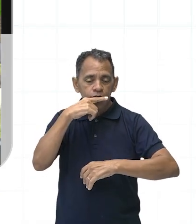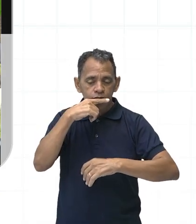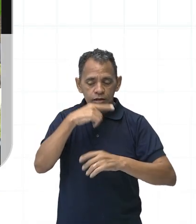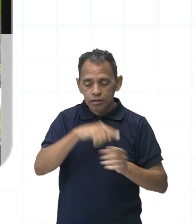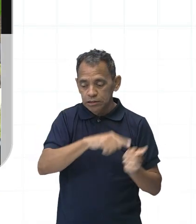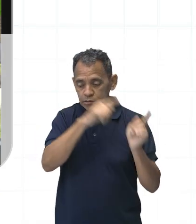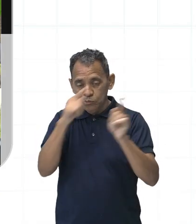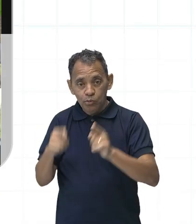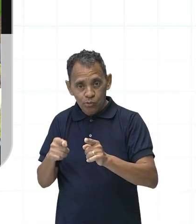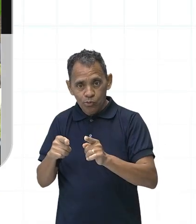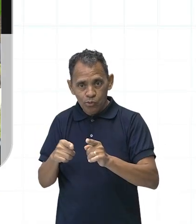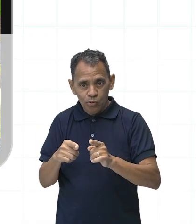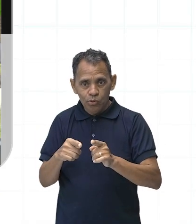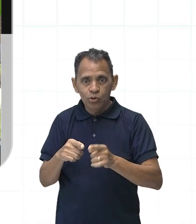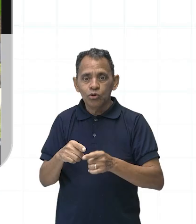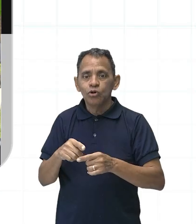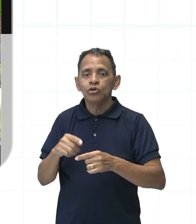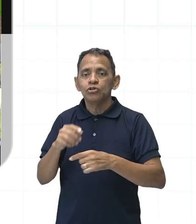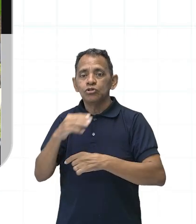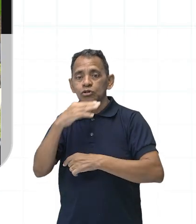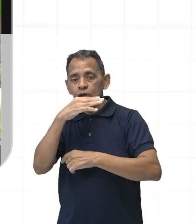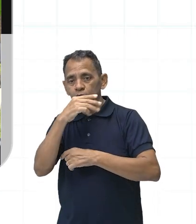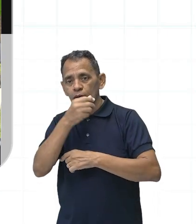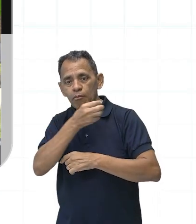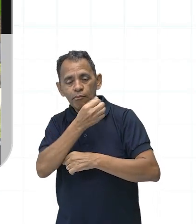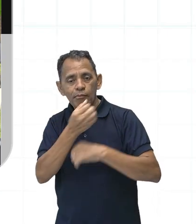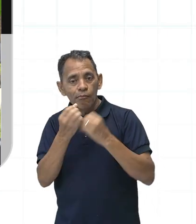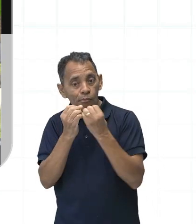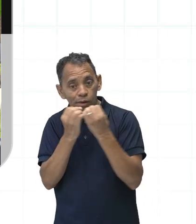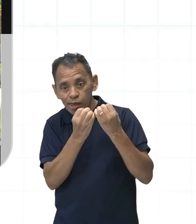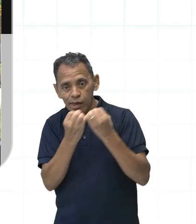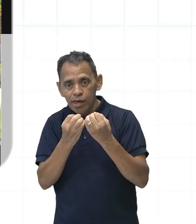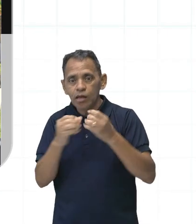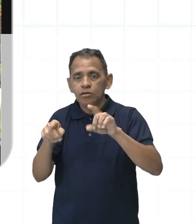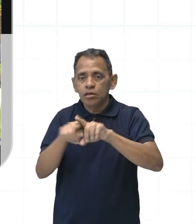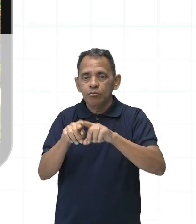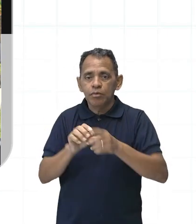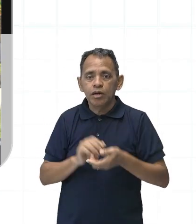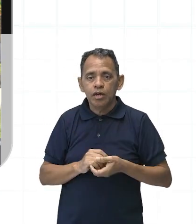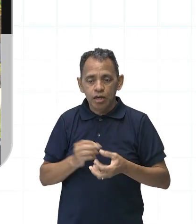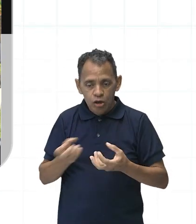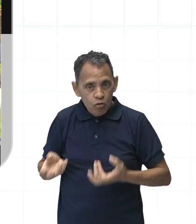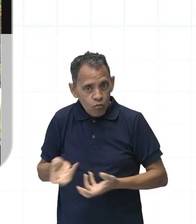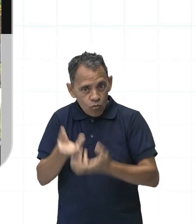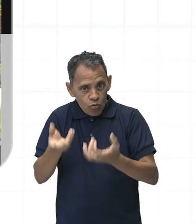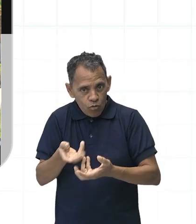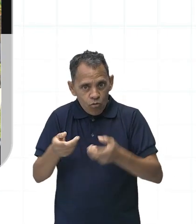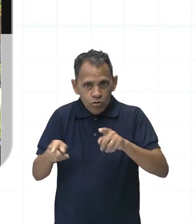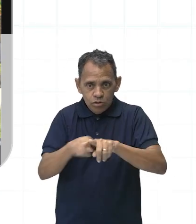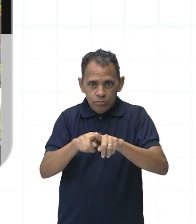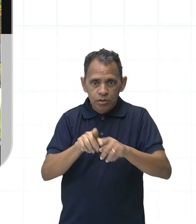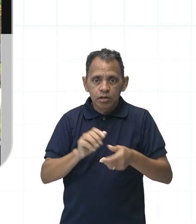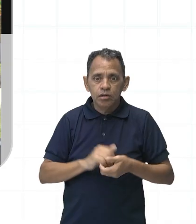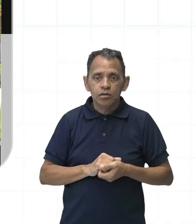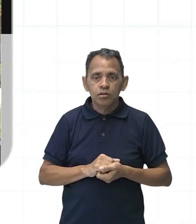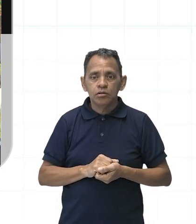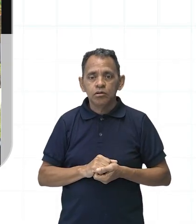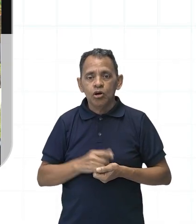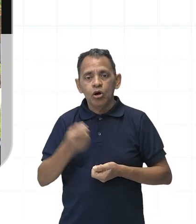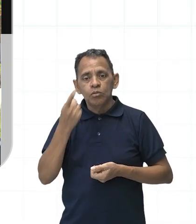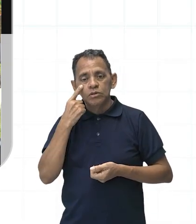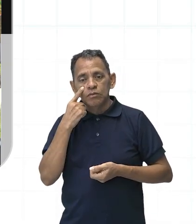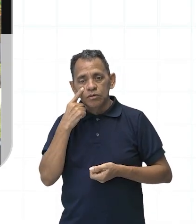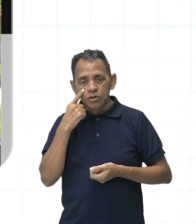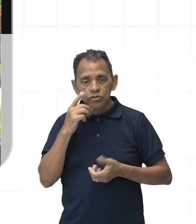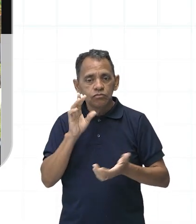cana-de-açúcar, com milho, né, com hortaliças, a gente vai mudando. Então, a gente observa que, de um certo modo,